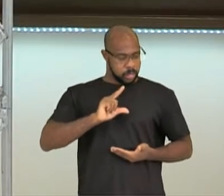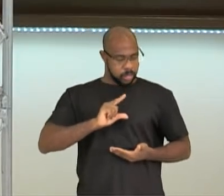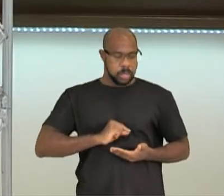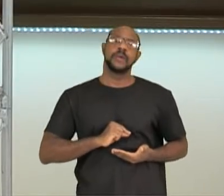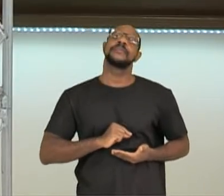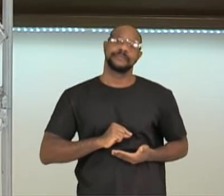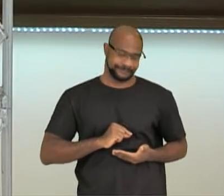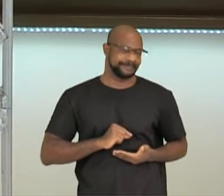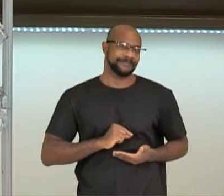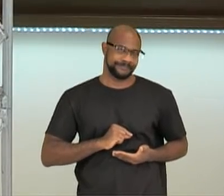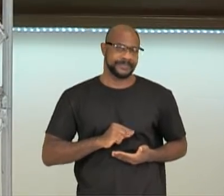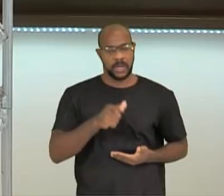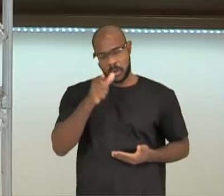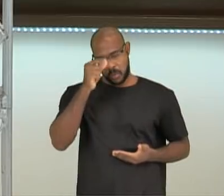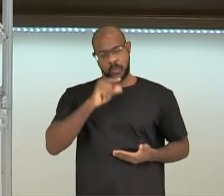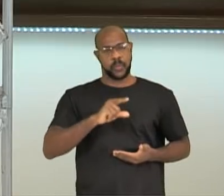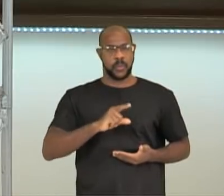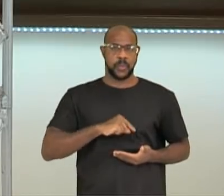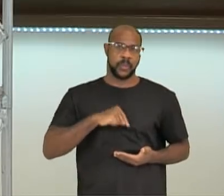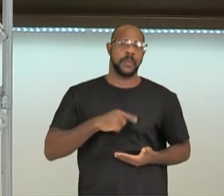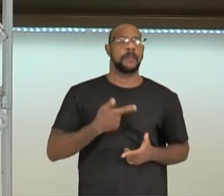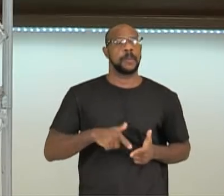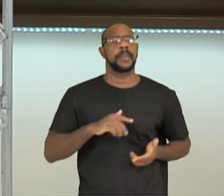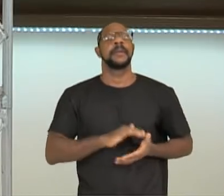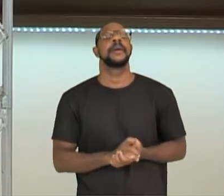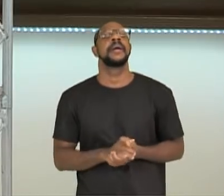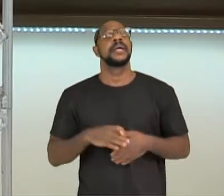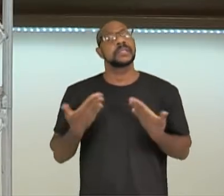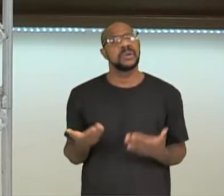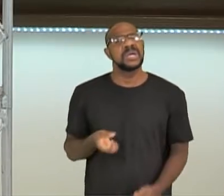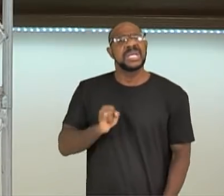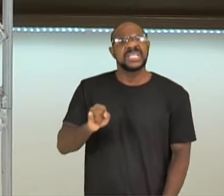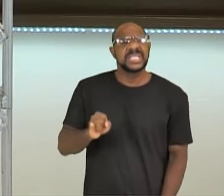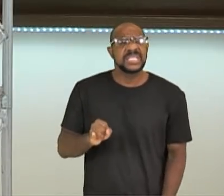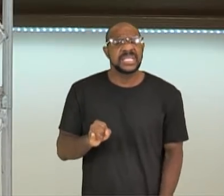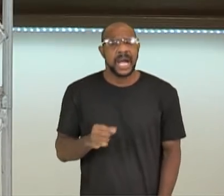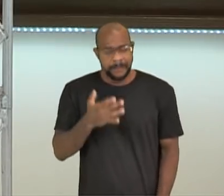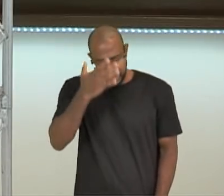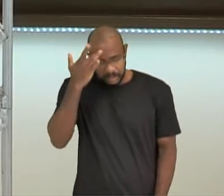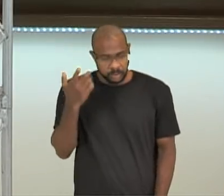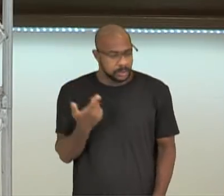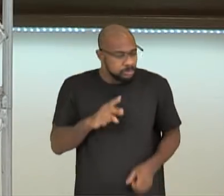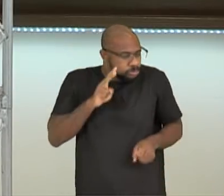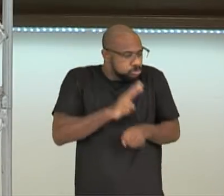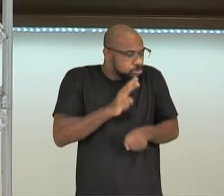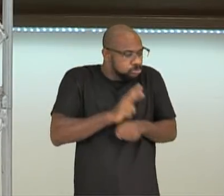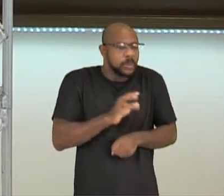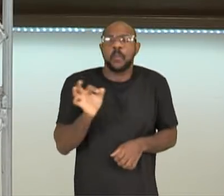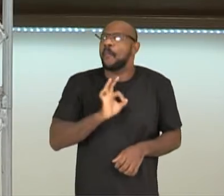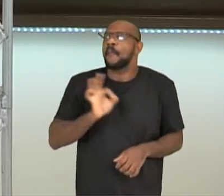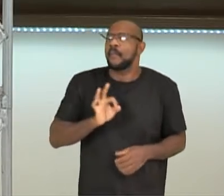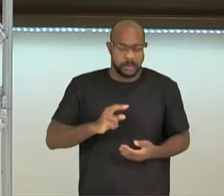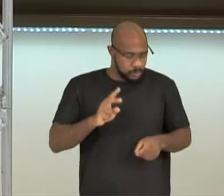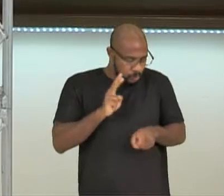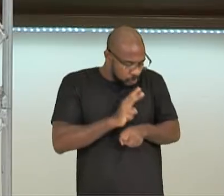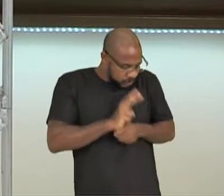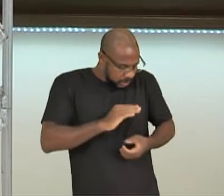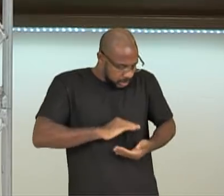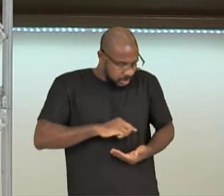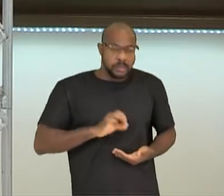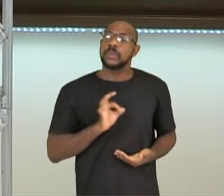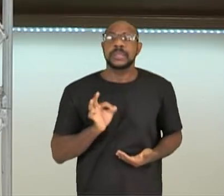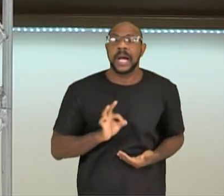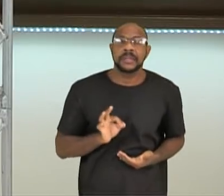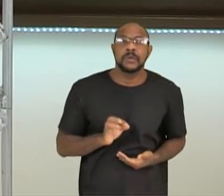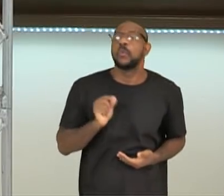problema. E se a pessoa que tem gastrite não tratar, o que vai acontecer além da dor, do incômodo? Você